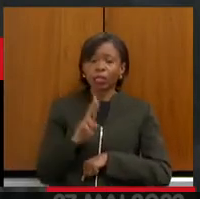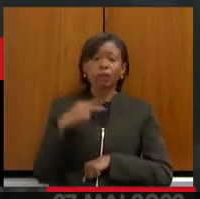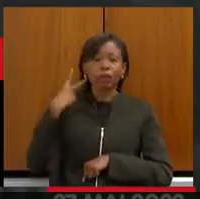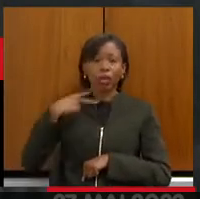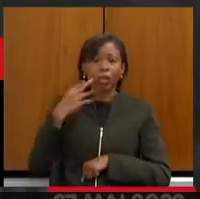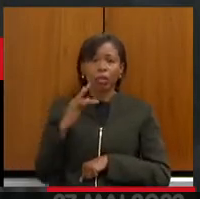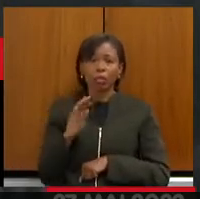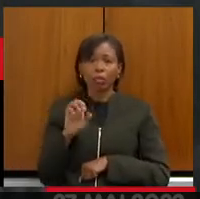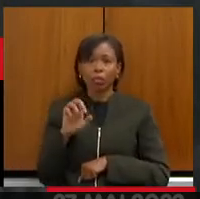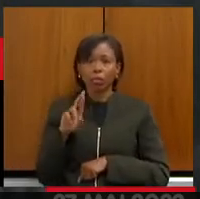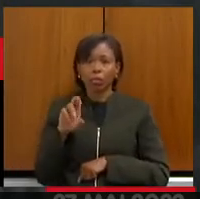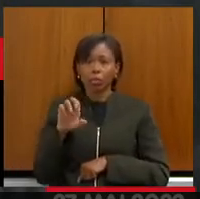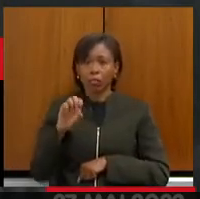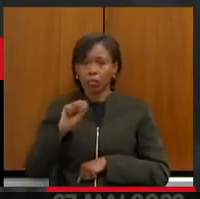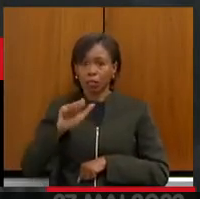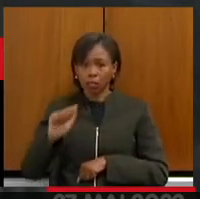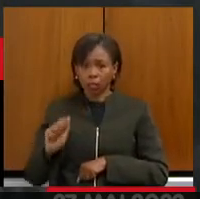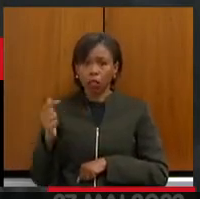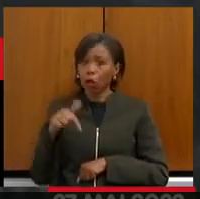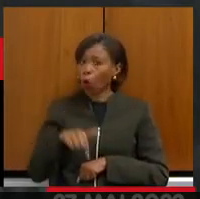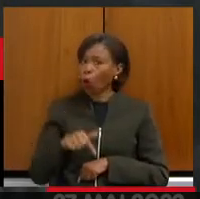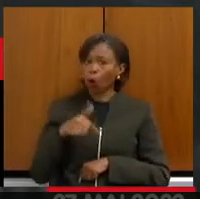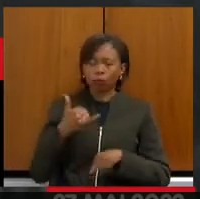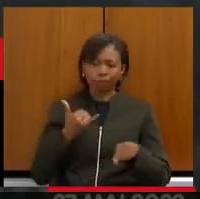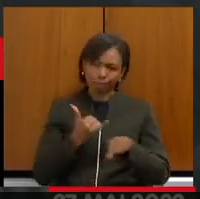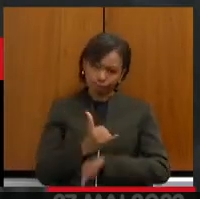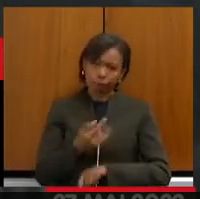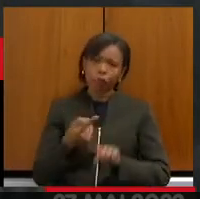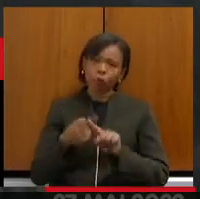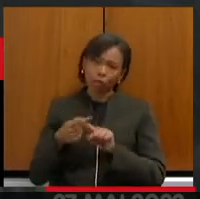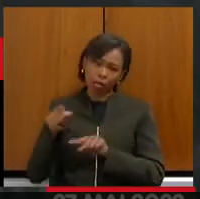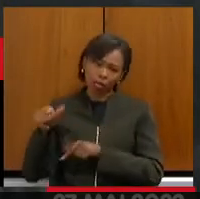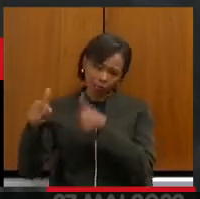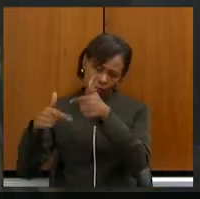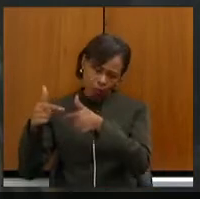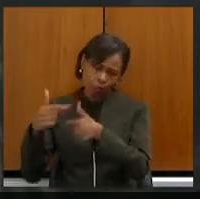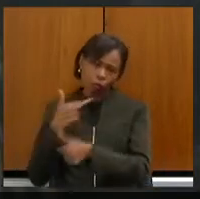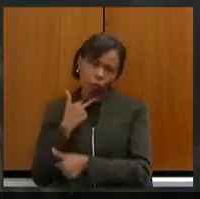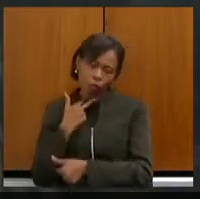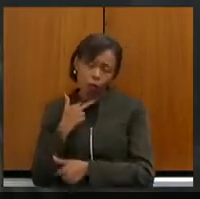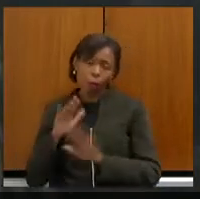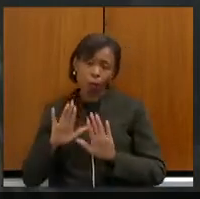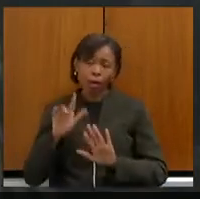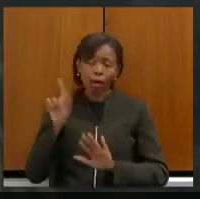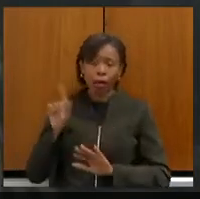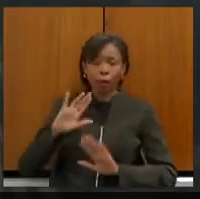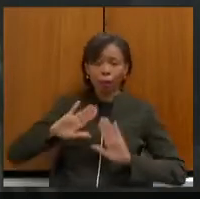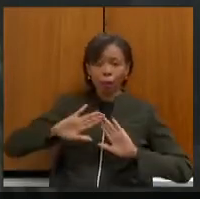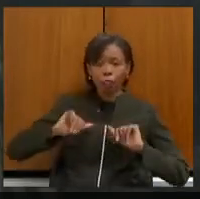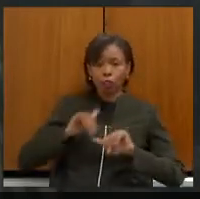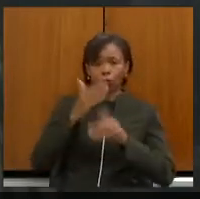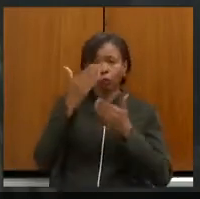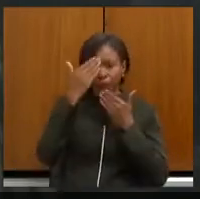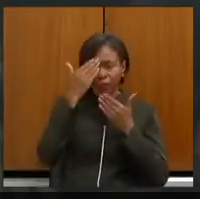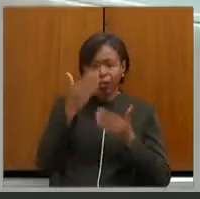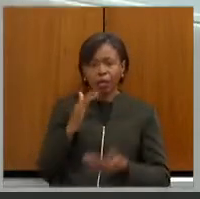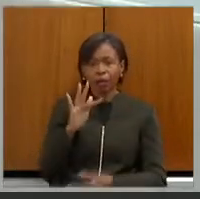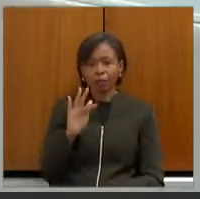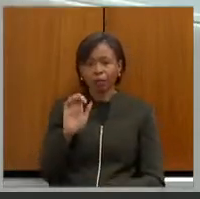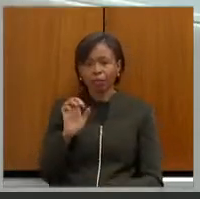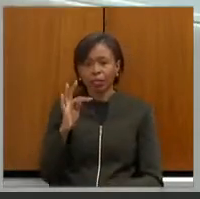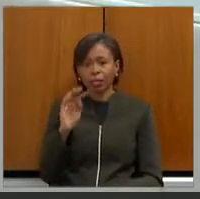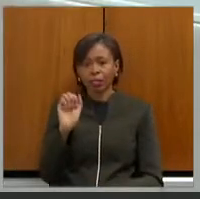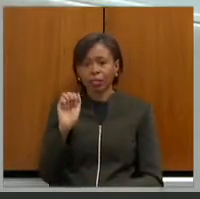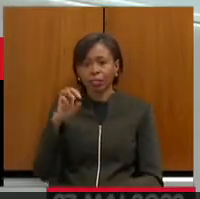e Presidente indicado Jordânia que não pode estar presente hoje devido a agenda mas ela pede para poder agradecer a fetaemg na